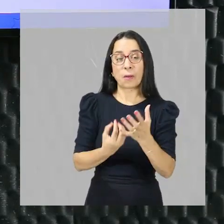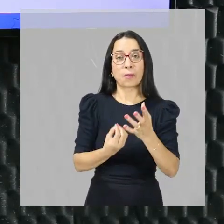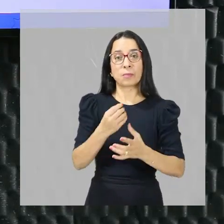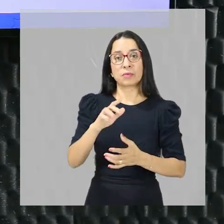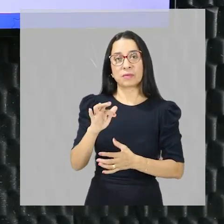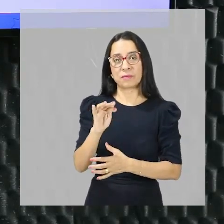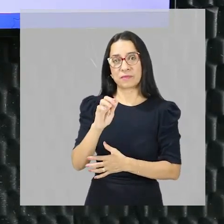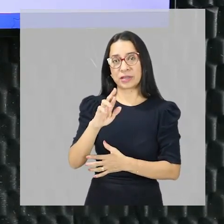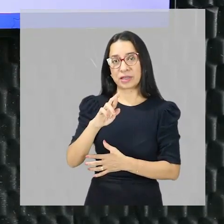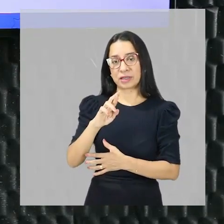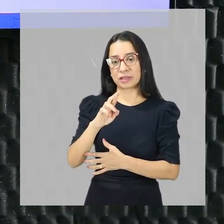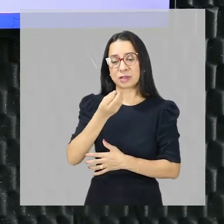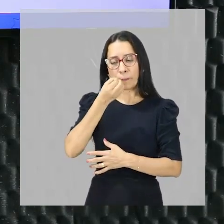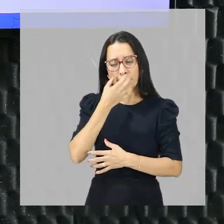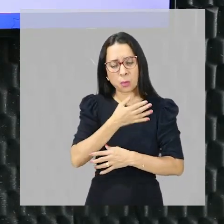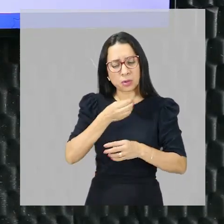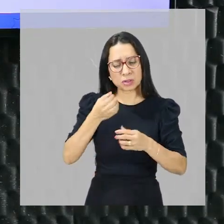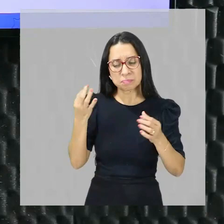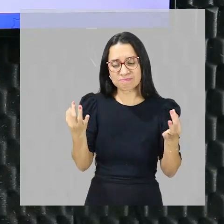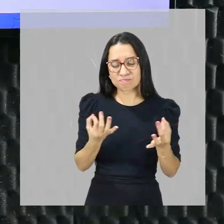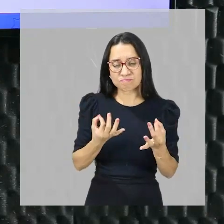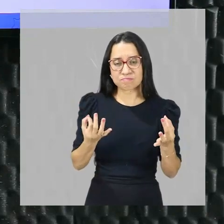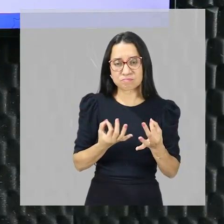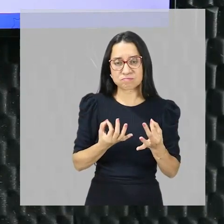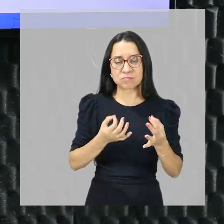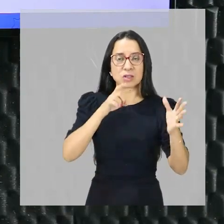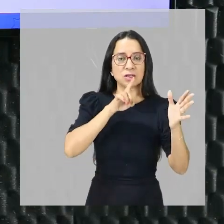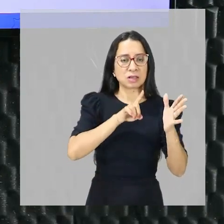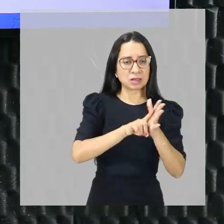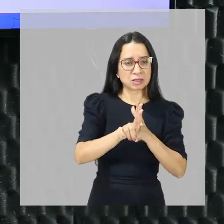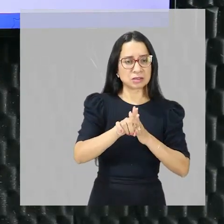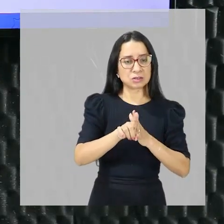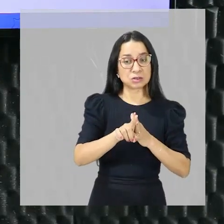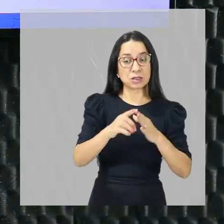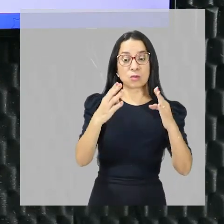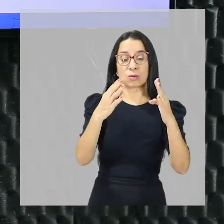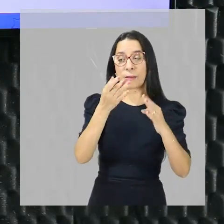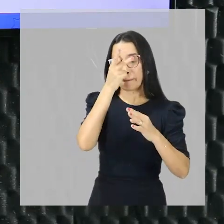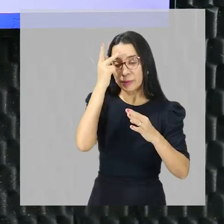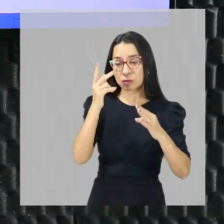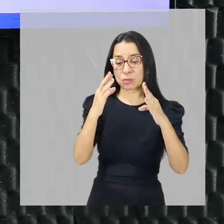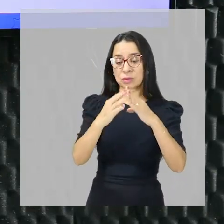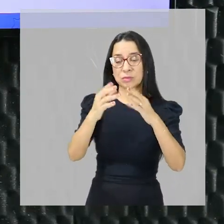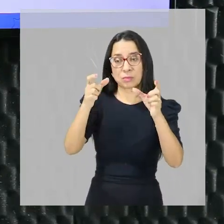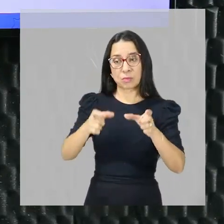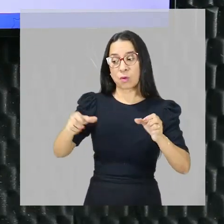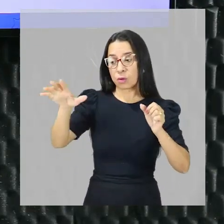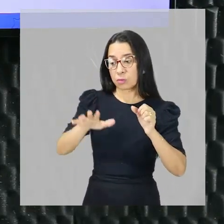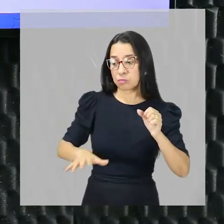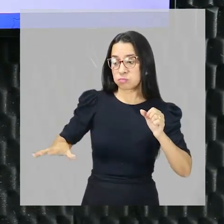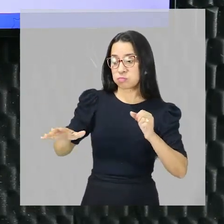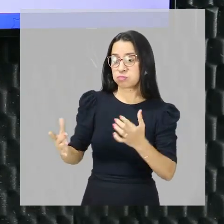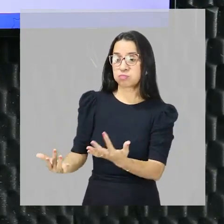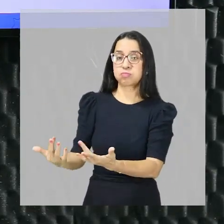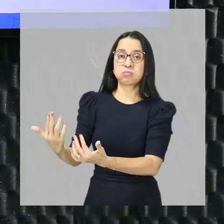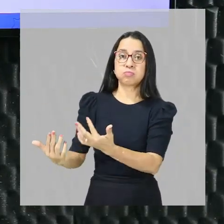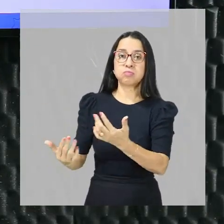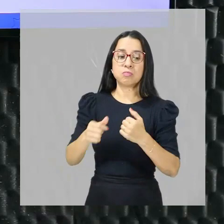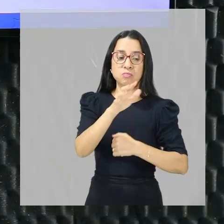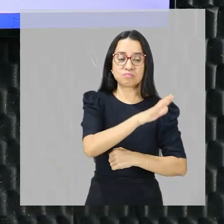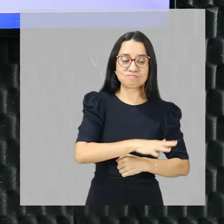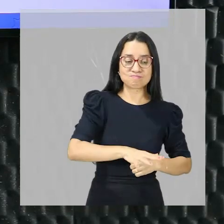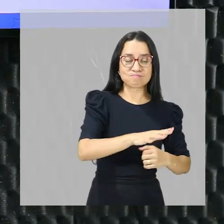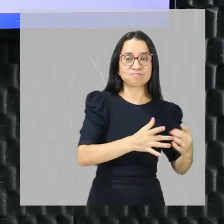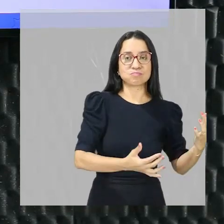grande questão, por quê? Que muita gente ainda mora ao entorno de áreas vulcânicas com risco, porque os solos